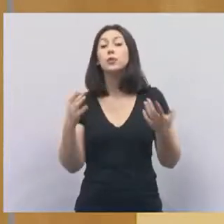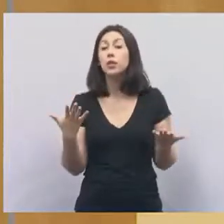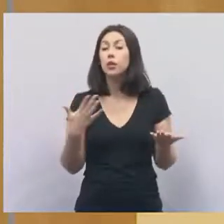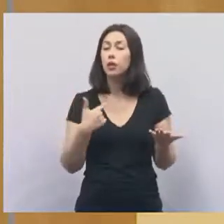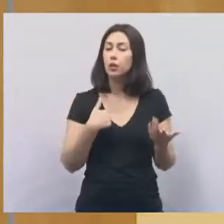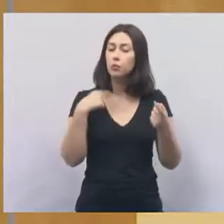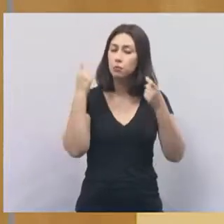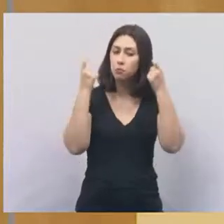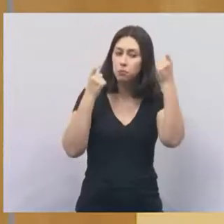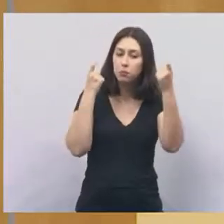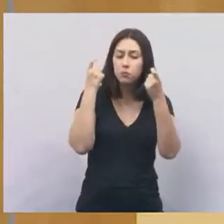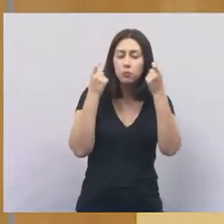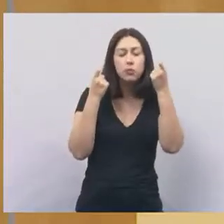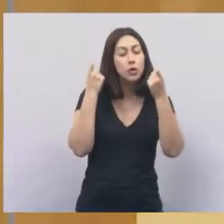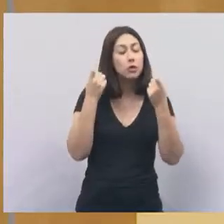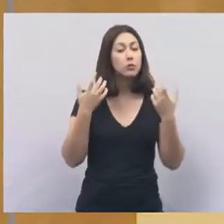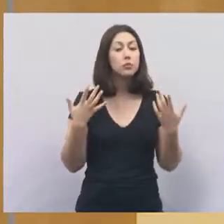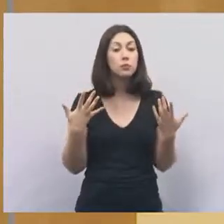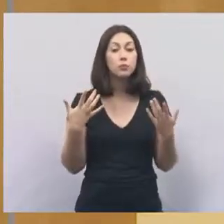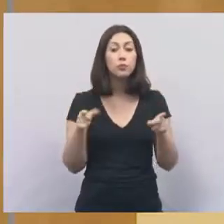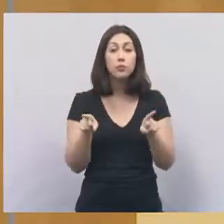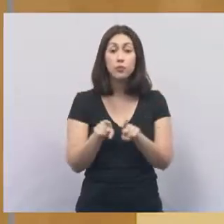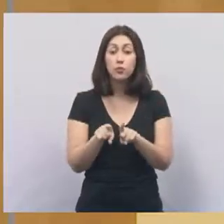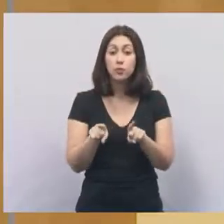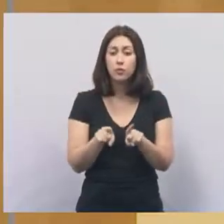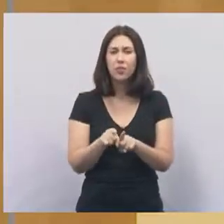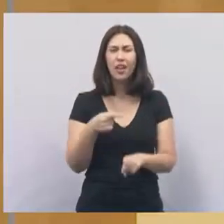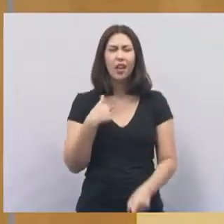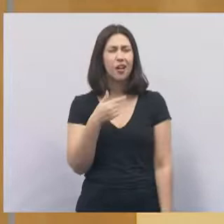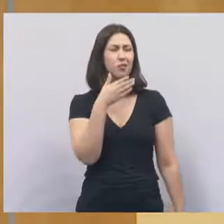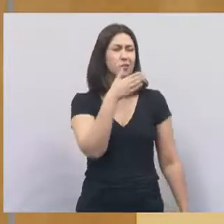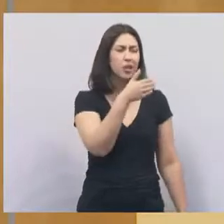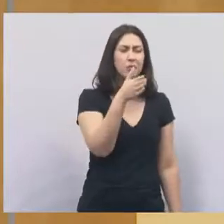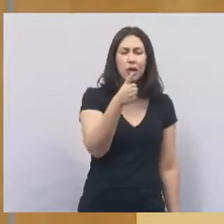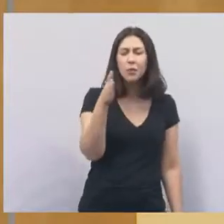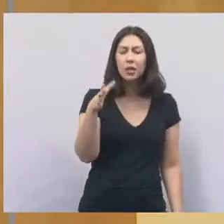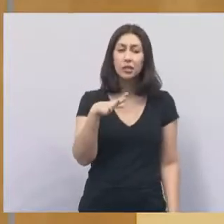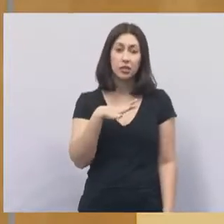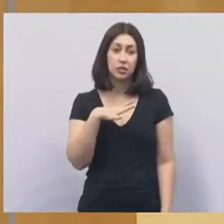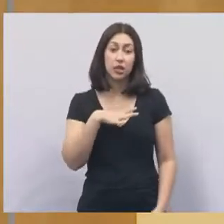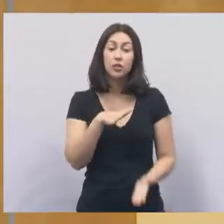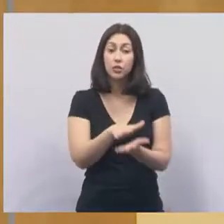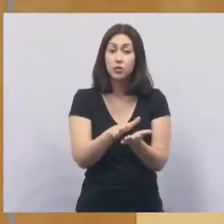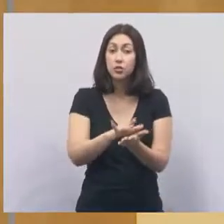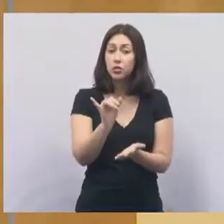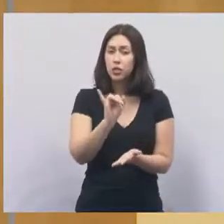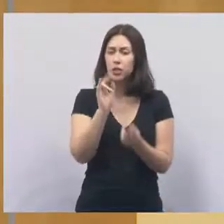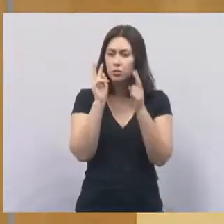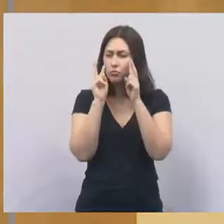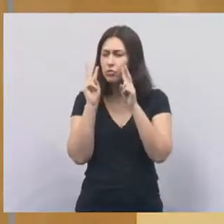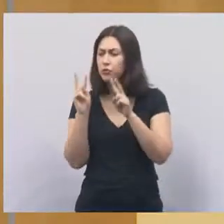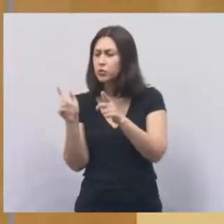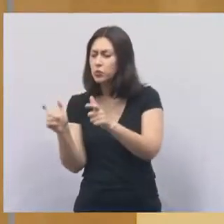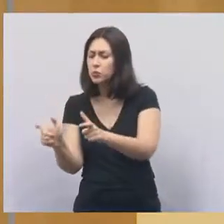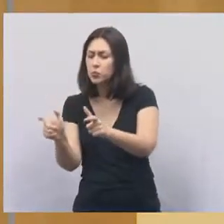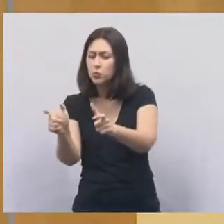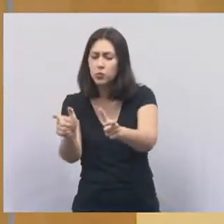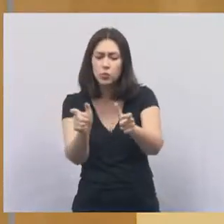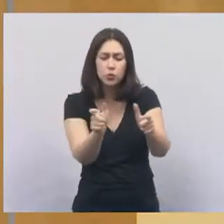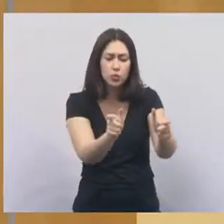minha preocupação é essa também e também eu ando muito para Cidade eu vejo mesmo aí muitos